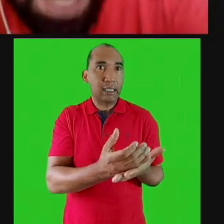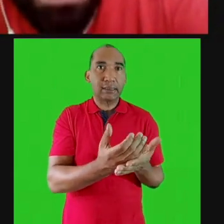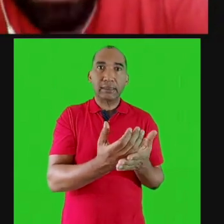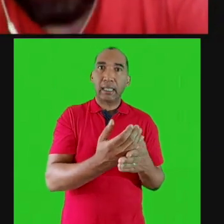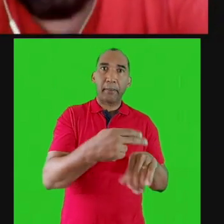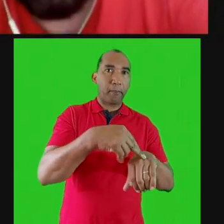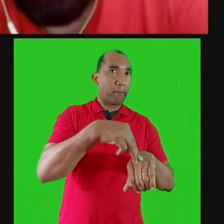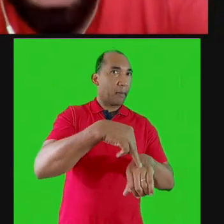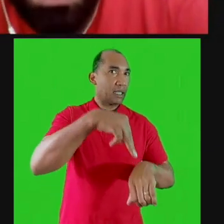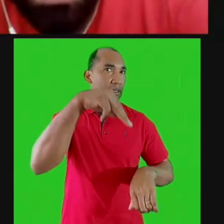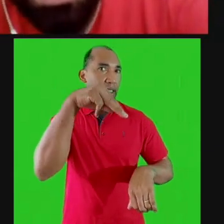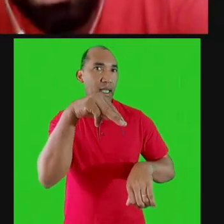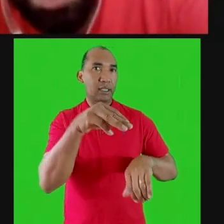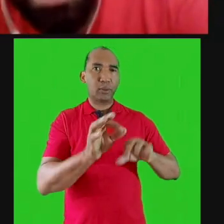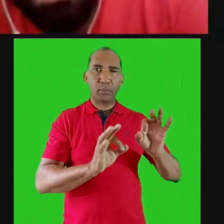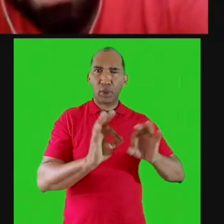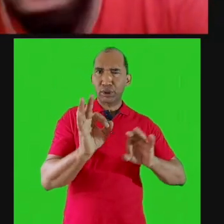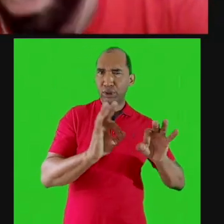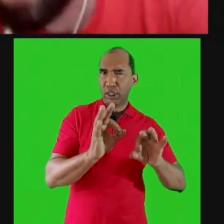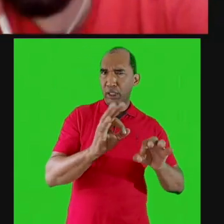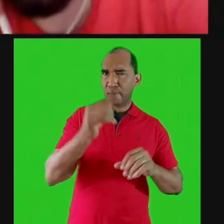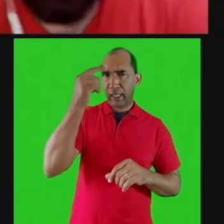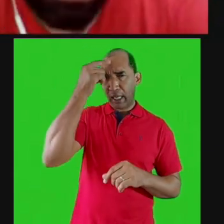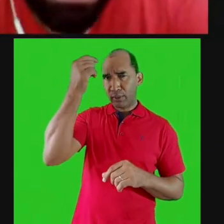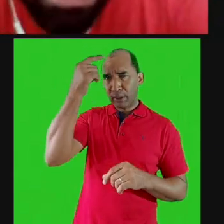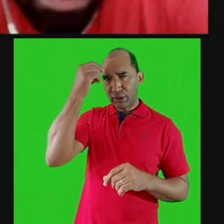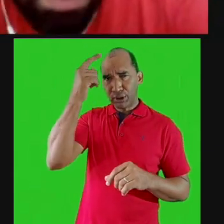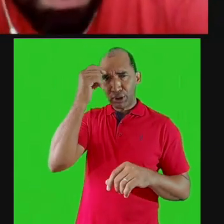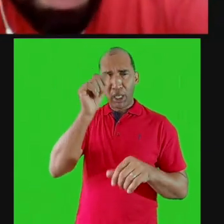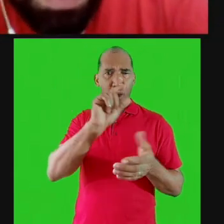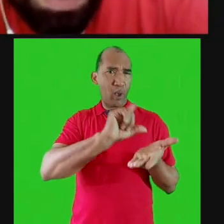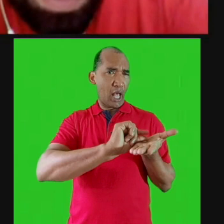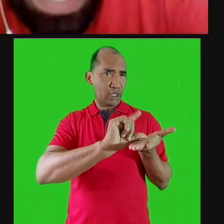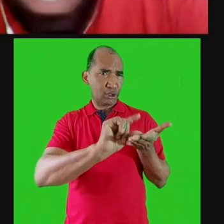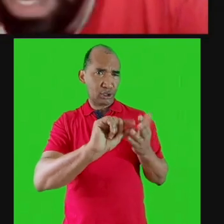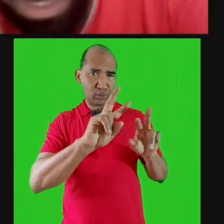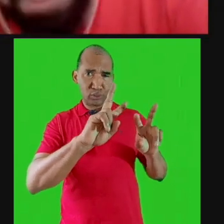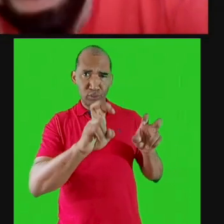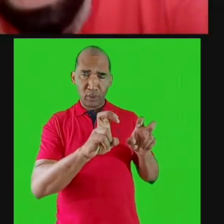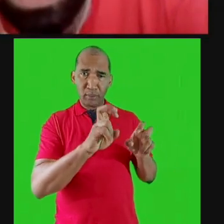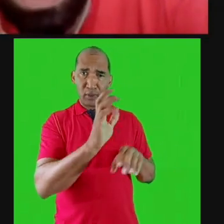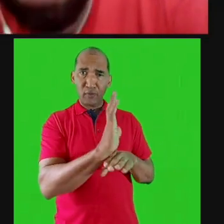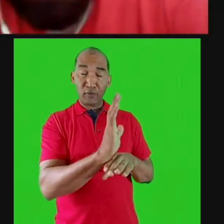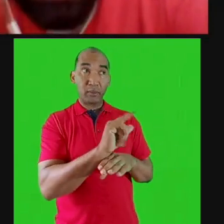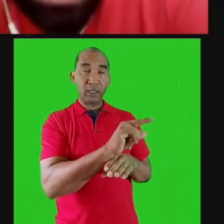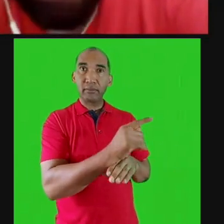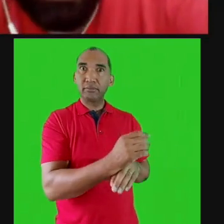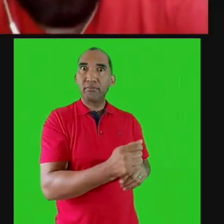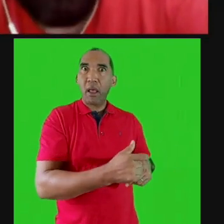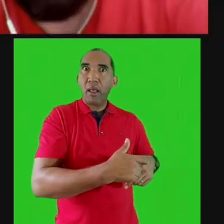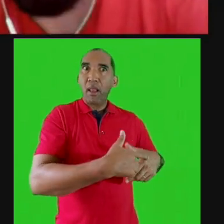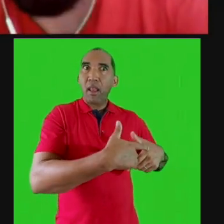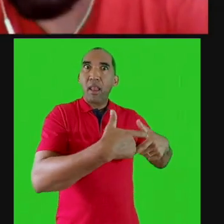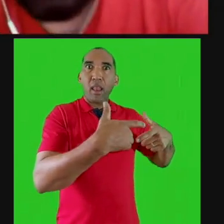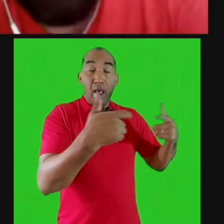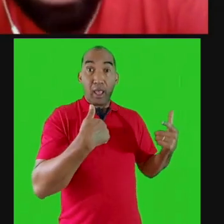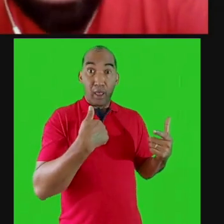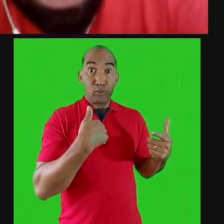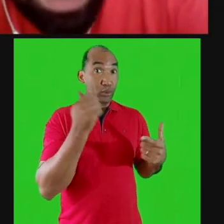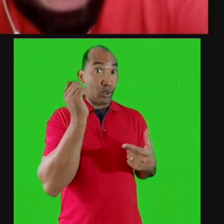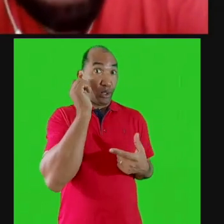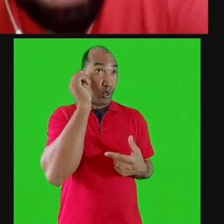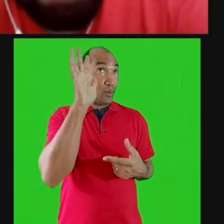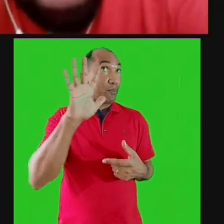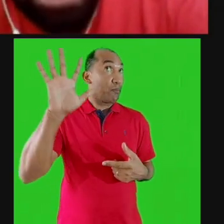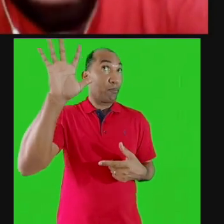projetos de mestrado, de graduações sobre o filme, artigos científicos sobre o filme, assim, é ampla, assim, nem eu imaginava que esse filme